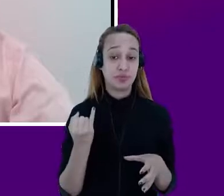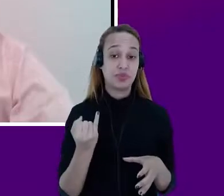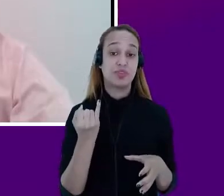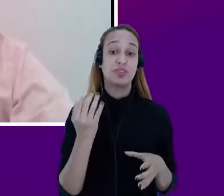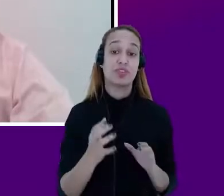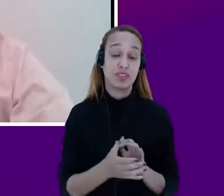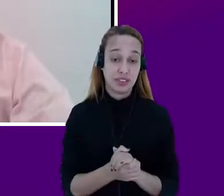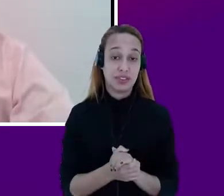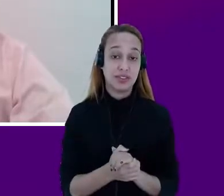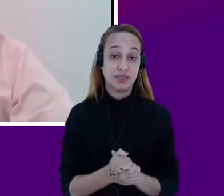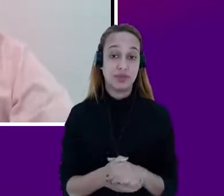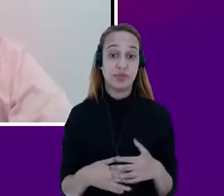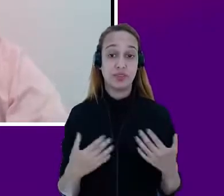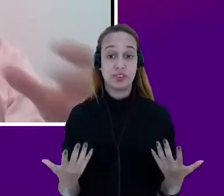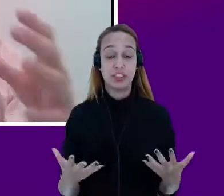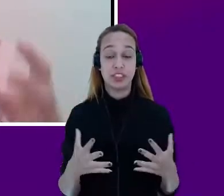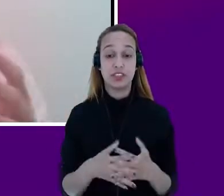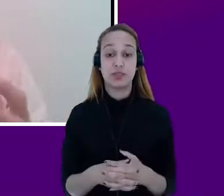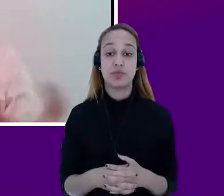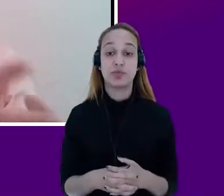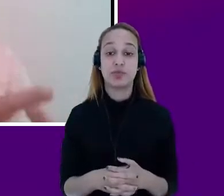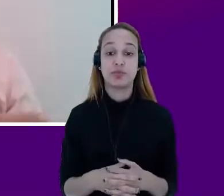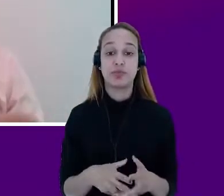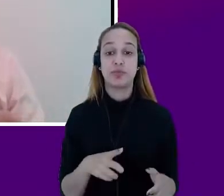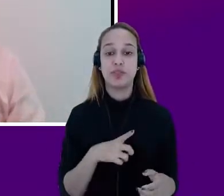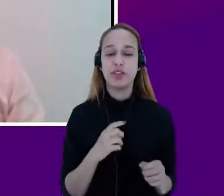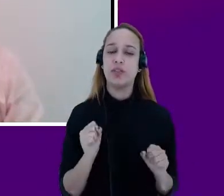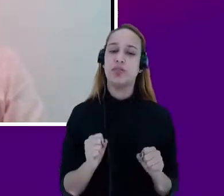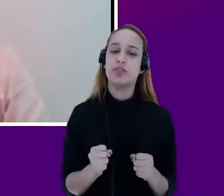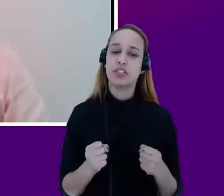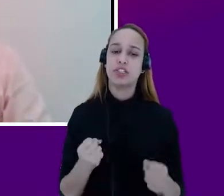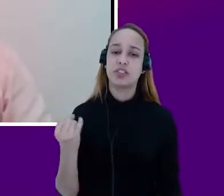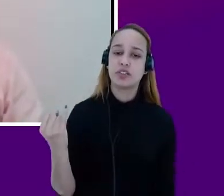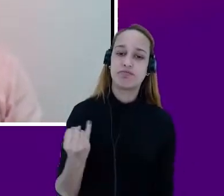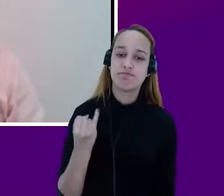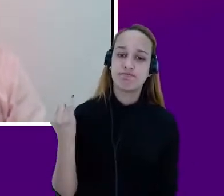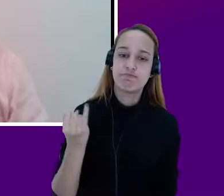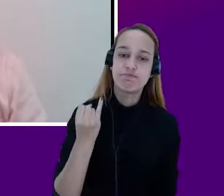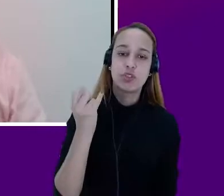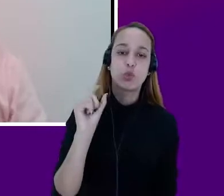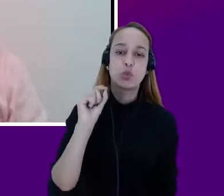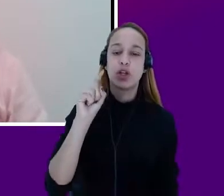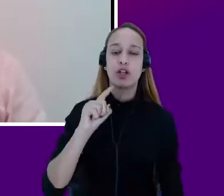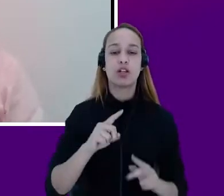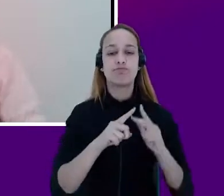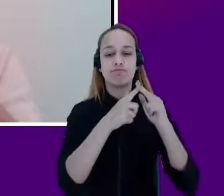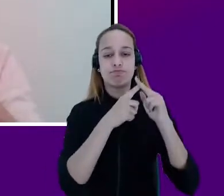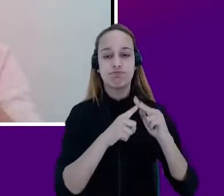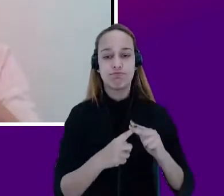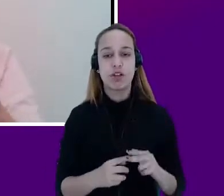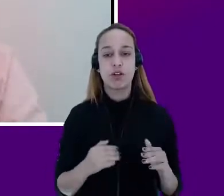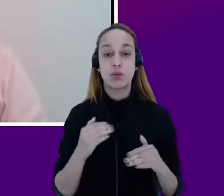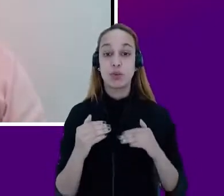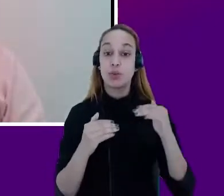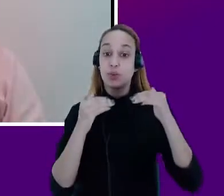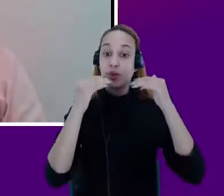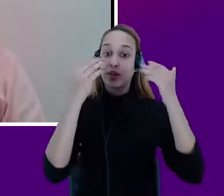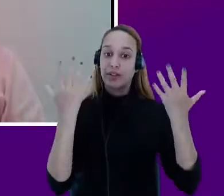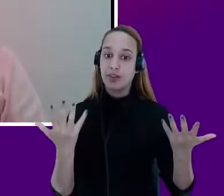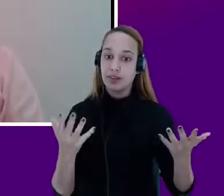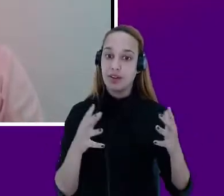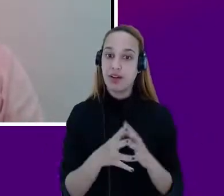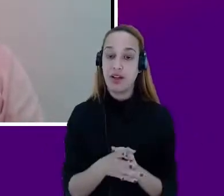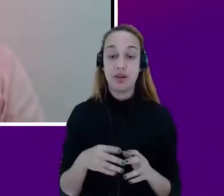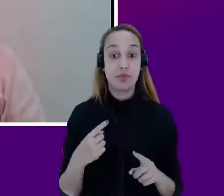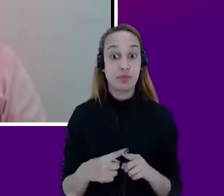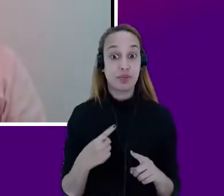que ela tem uma sustentação muito importante na manutenção e no crescimento do mercado, porque